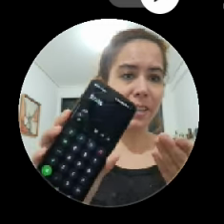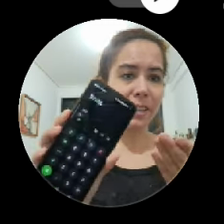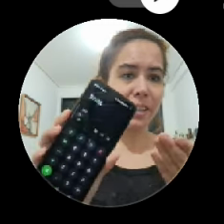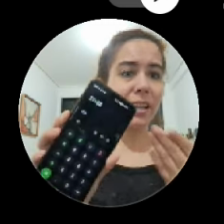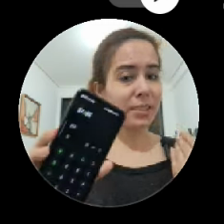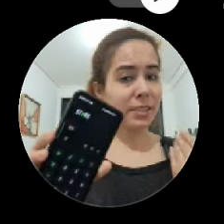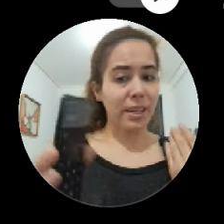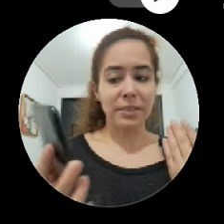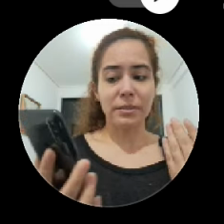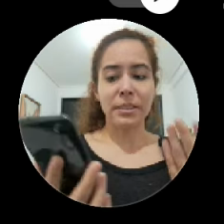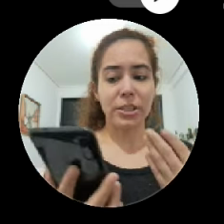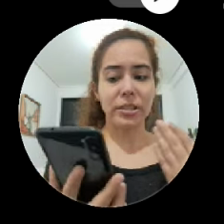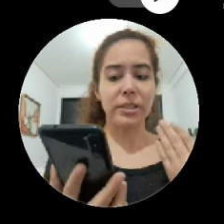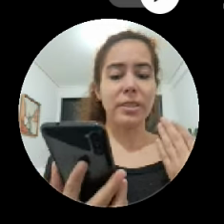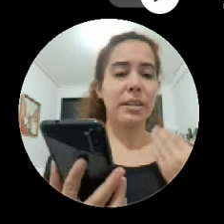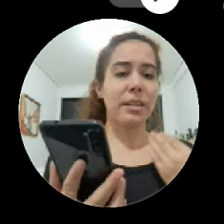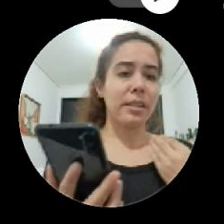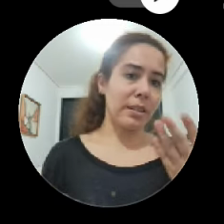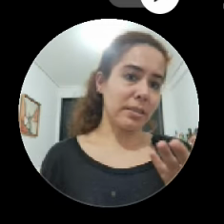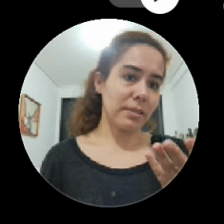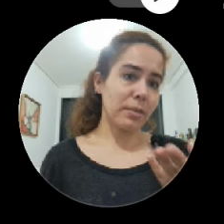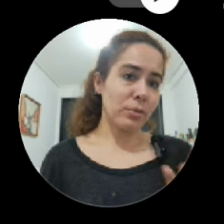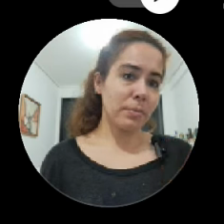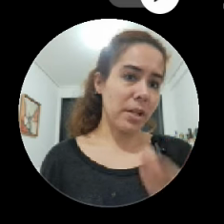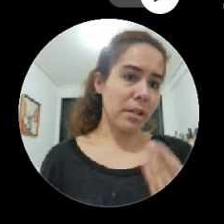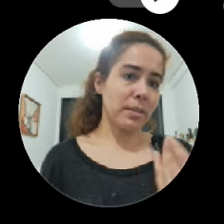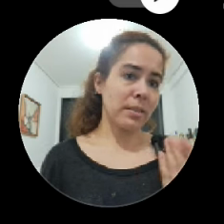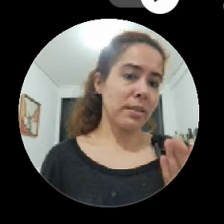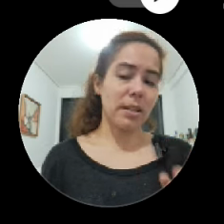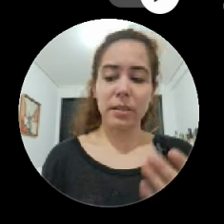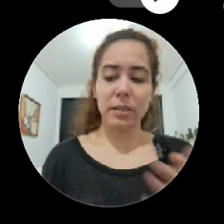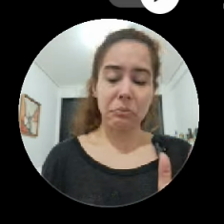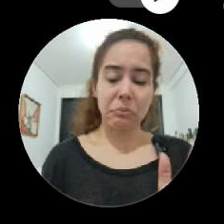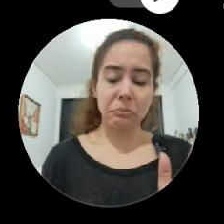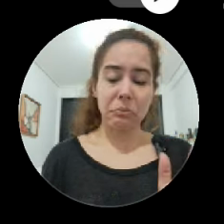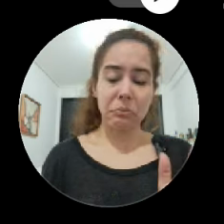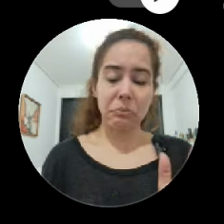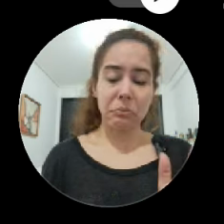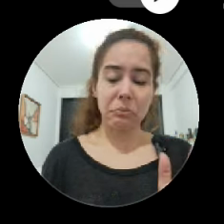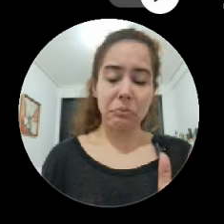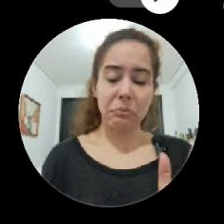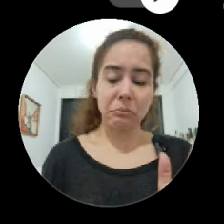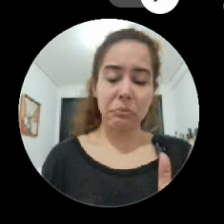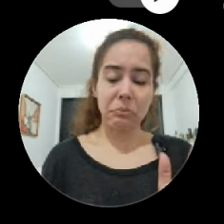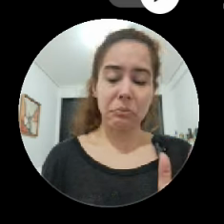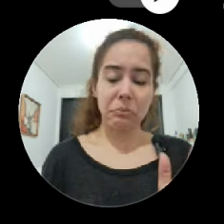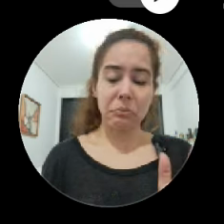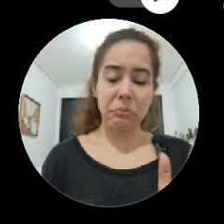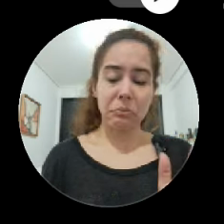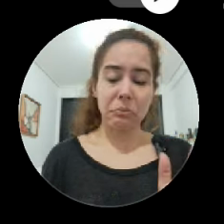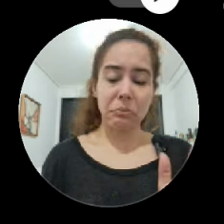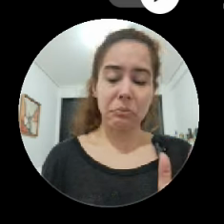aqui, caso seja de 2 meses, né? Então, não